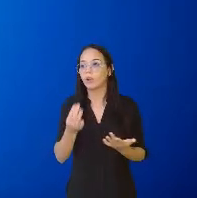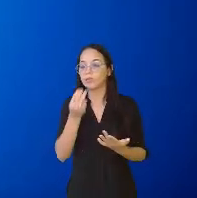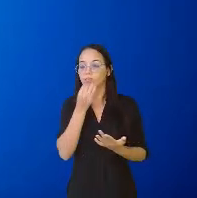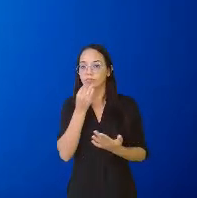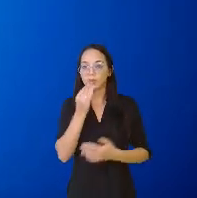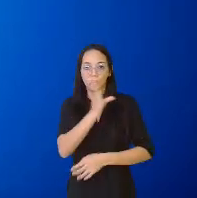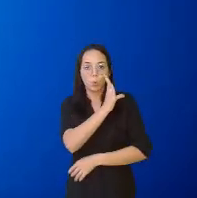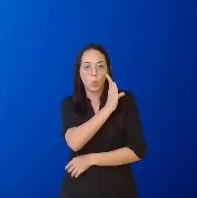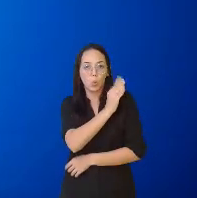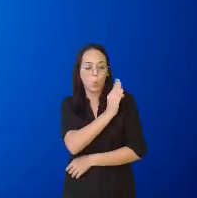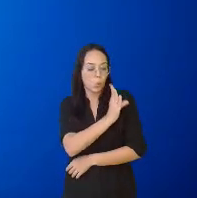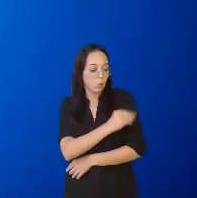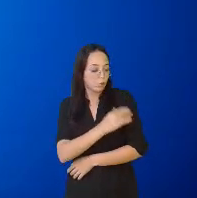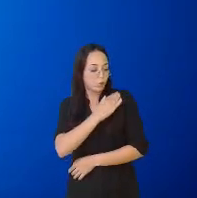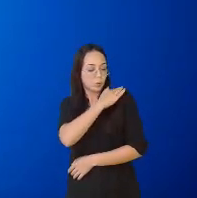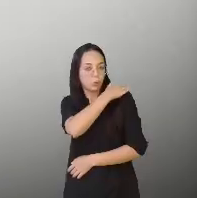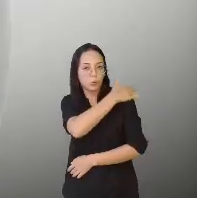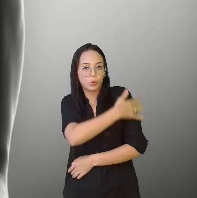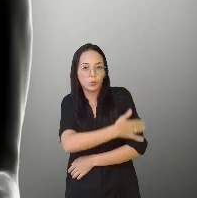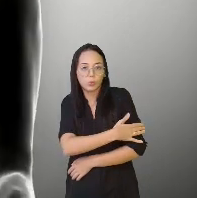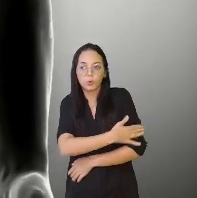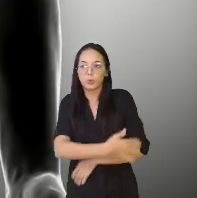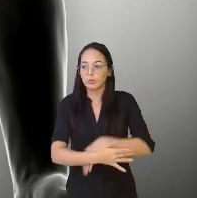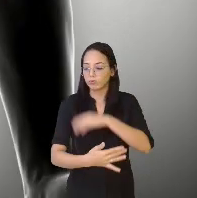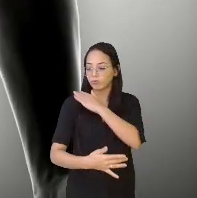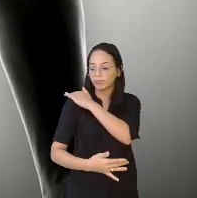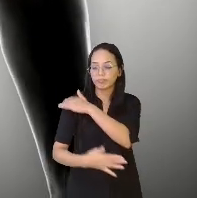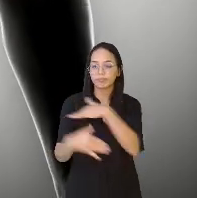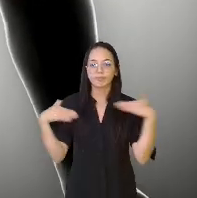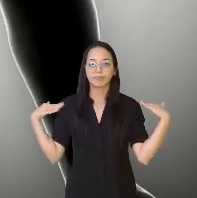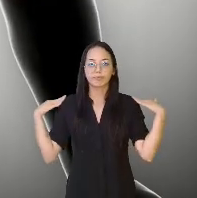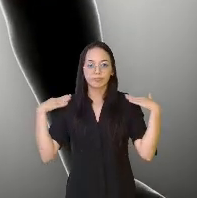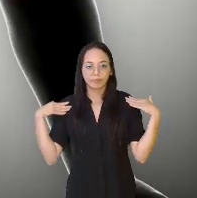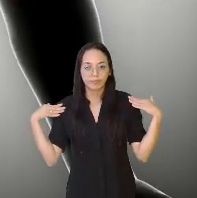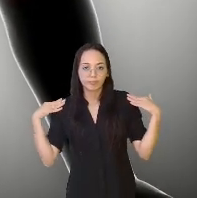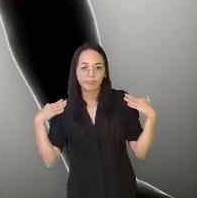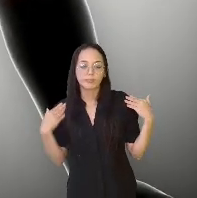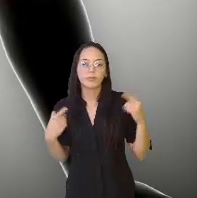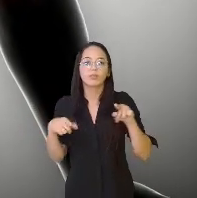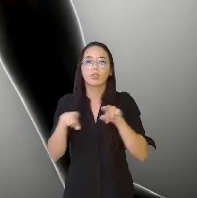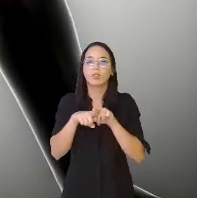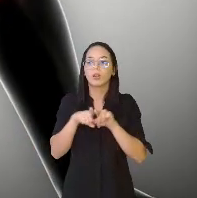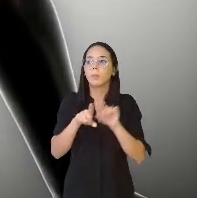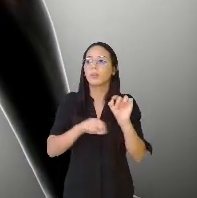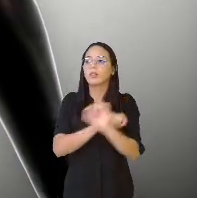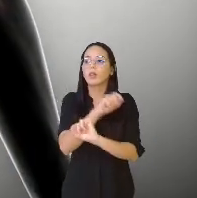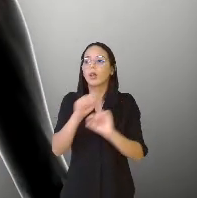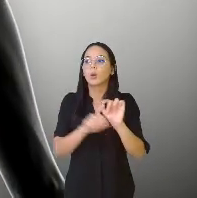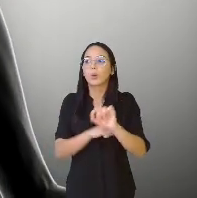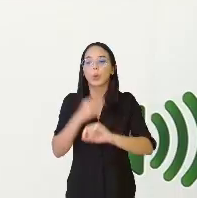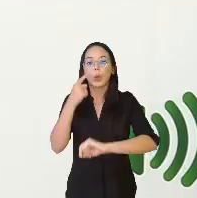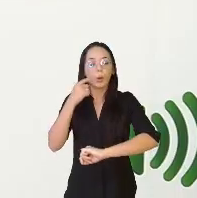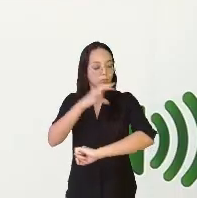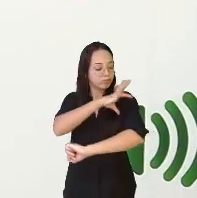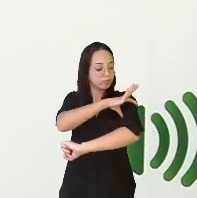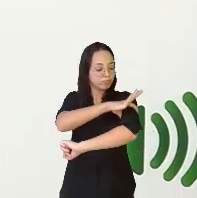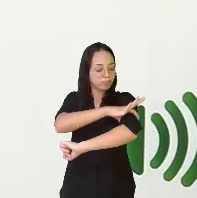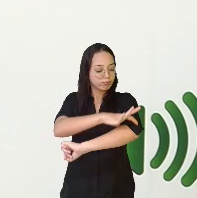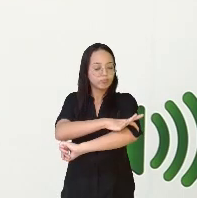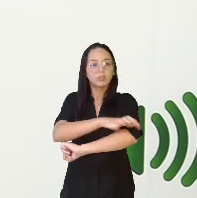parte muscular, que fica localizada basicamente nos nossos ombros. A gente tem a parte do bíceps, que eu dei um exemplo